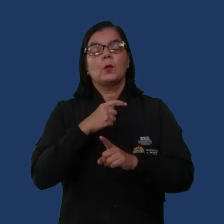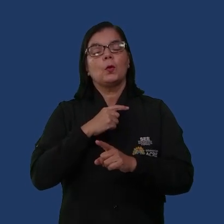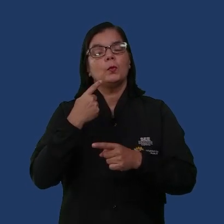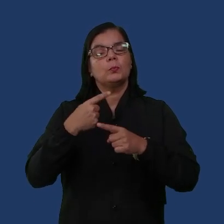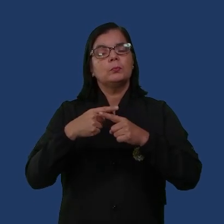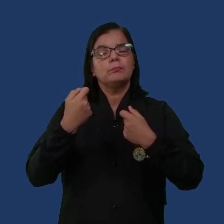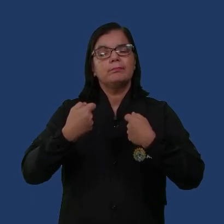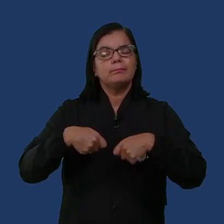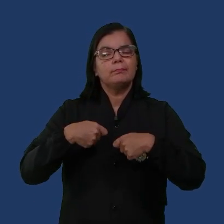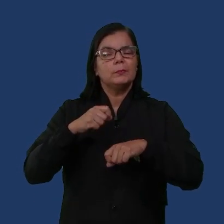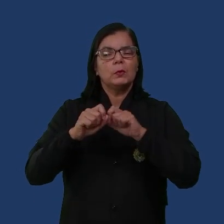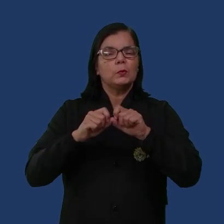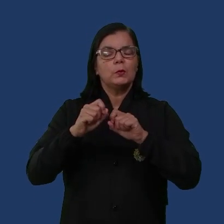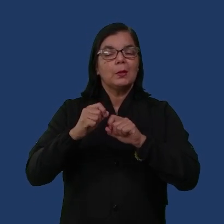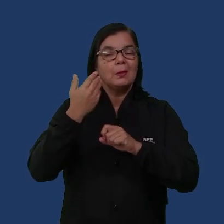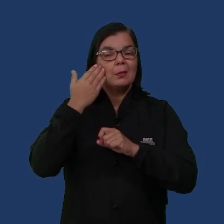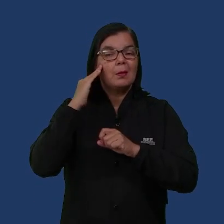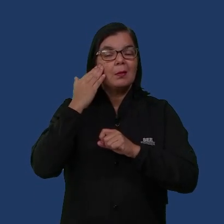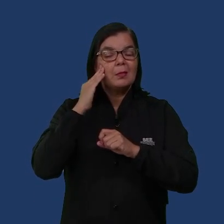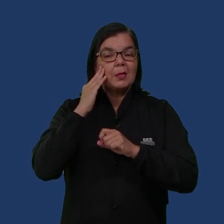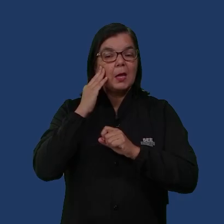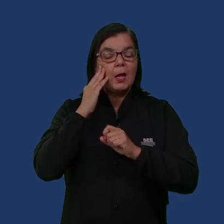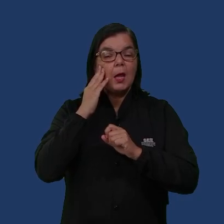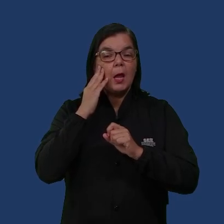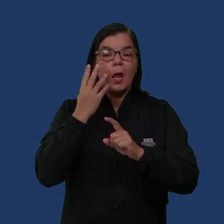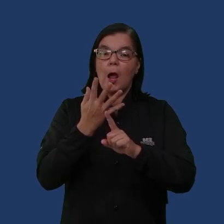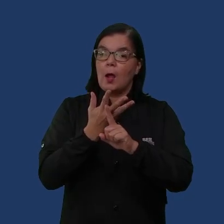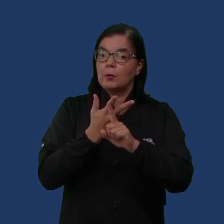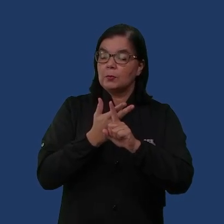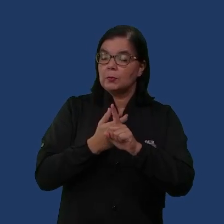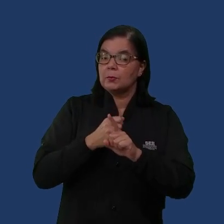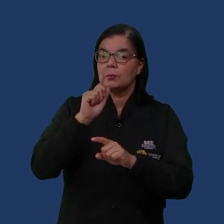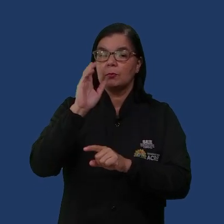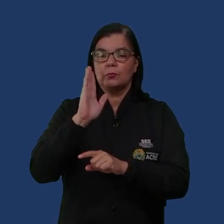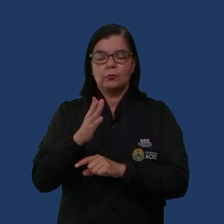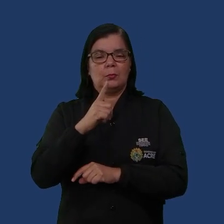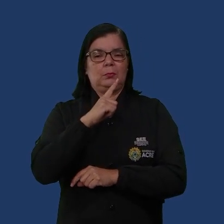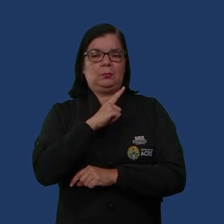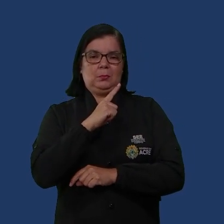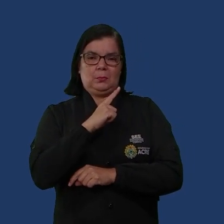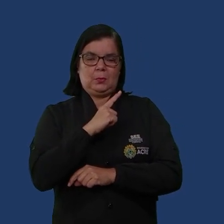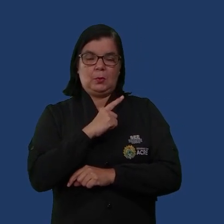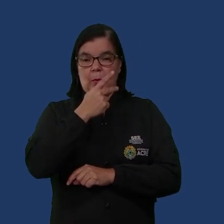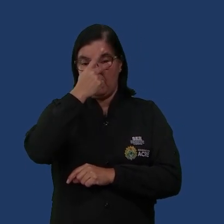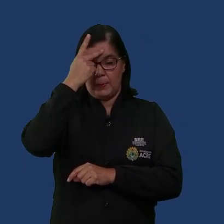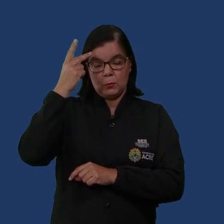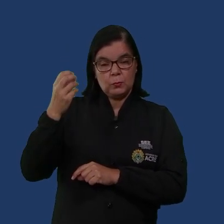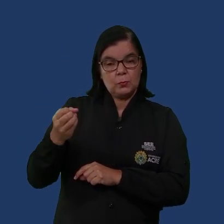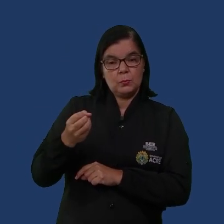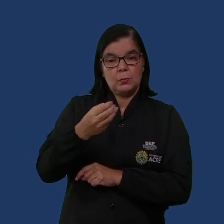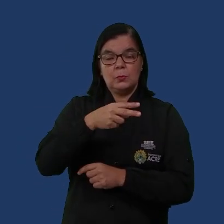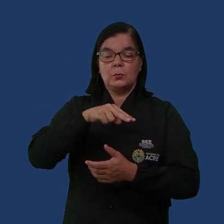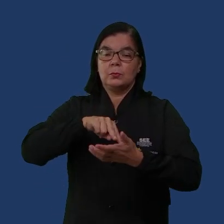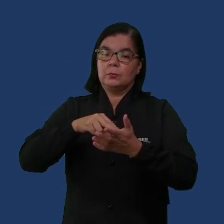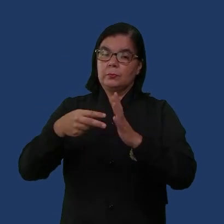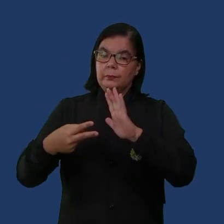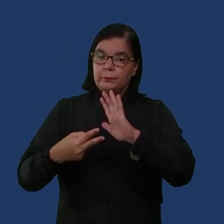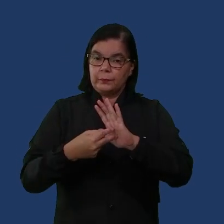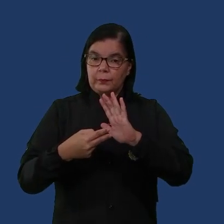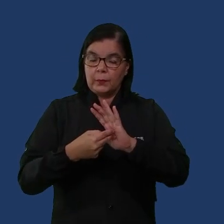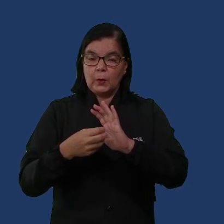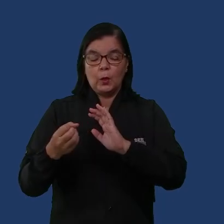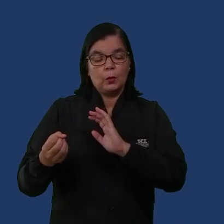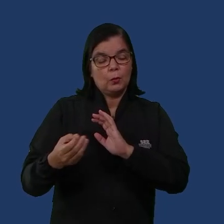ela precisa reinterpretar obras existentes. Então, artistas criam novos significados e